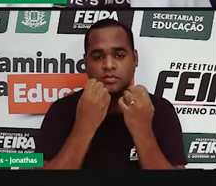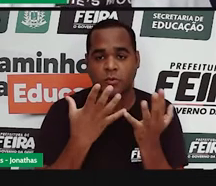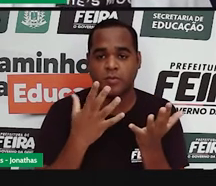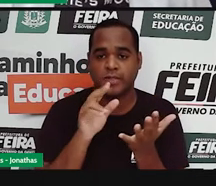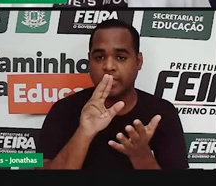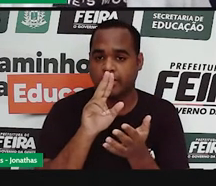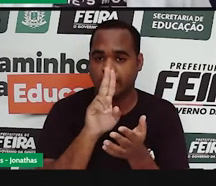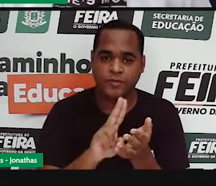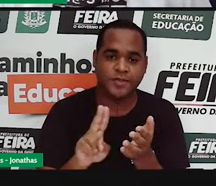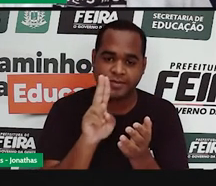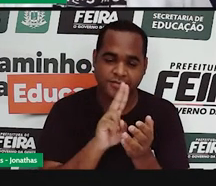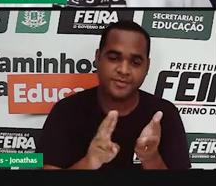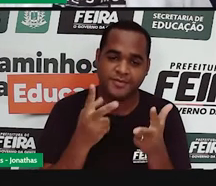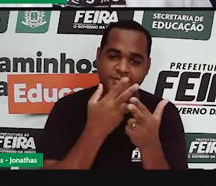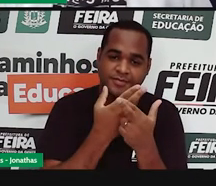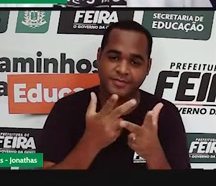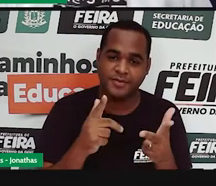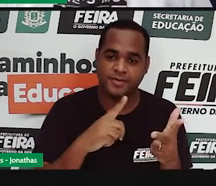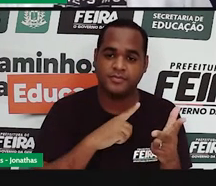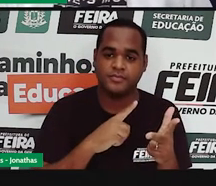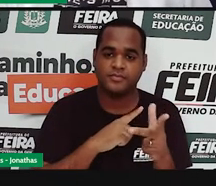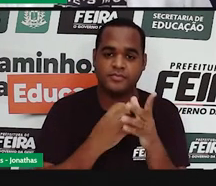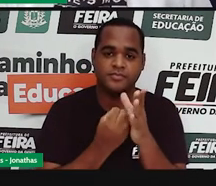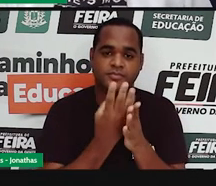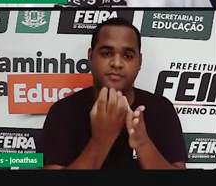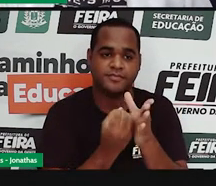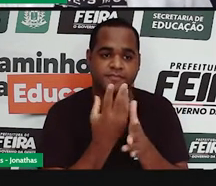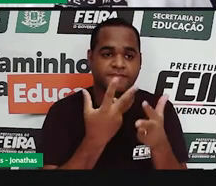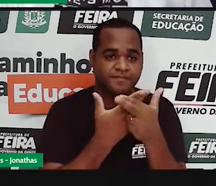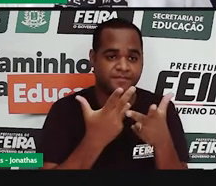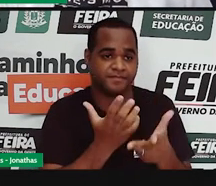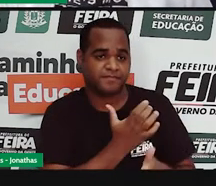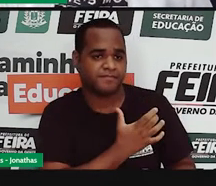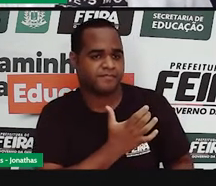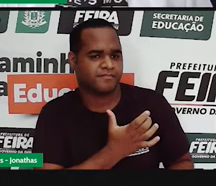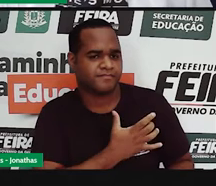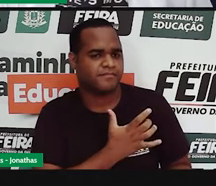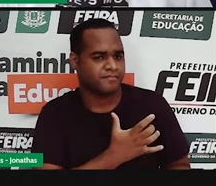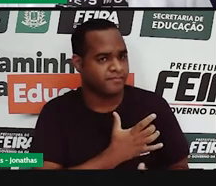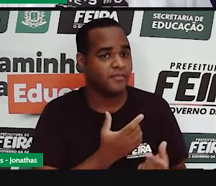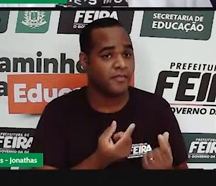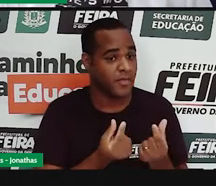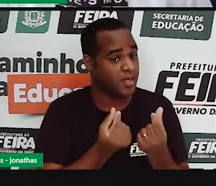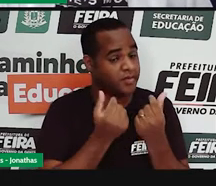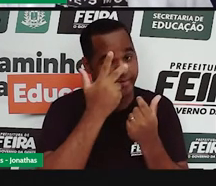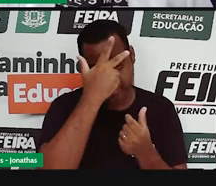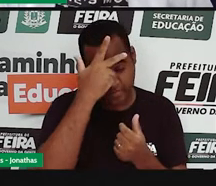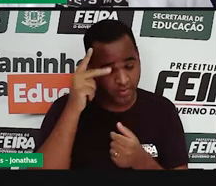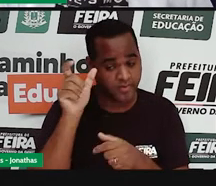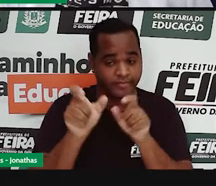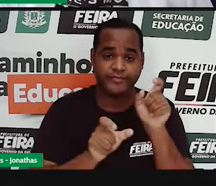vão acabar produzindo riqueza para a espécie humana.